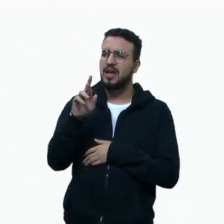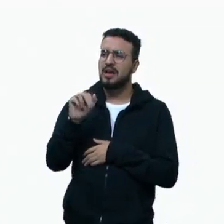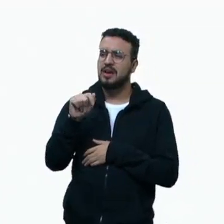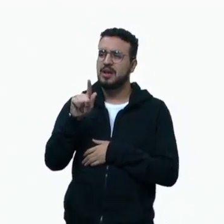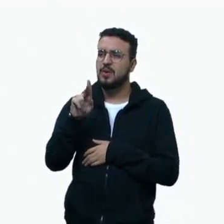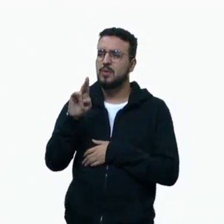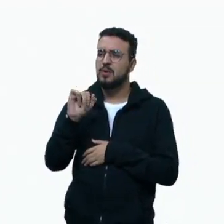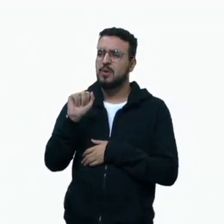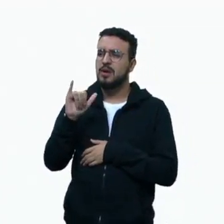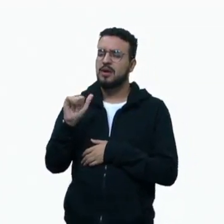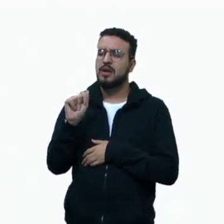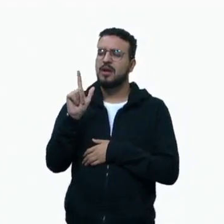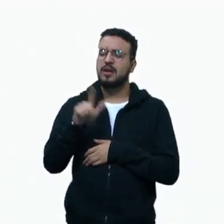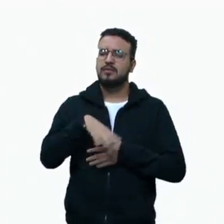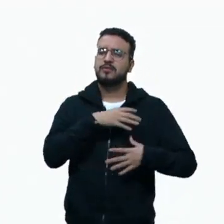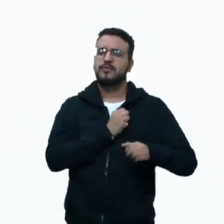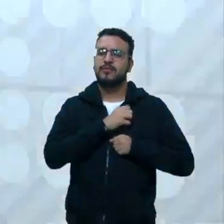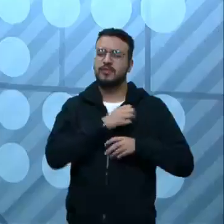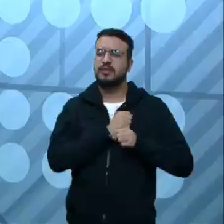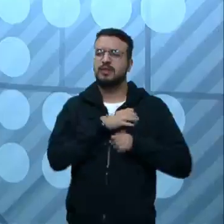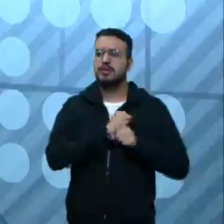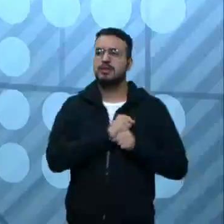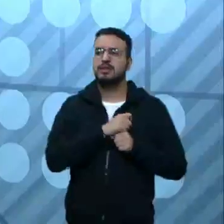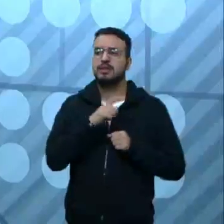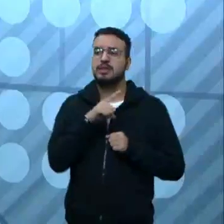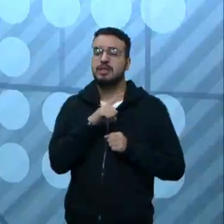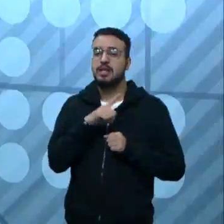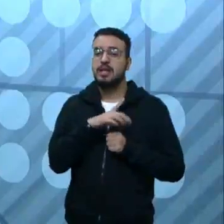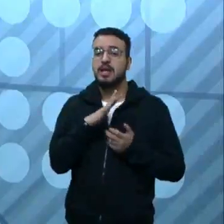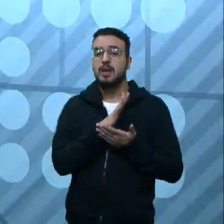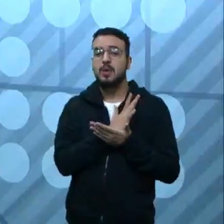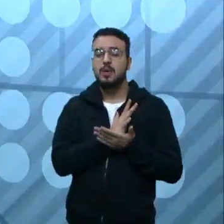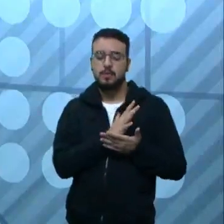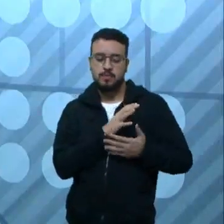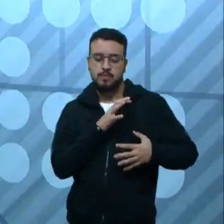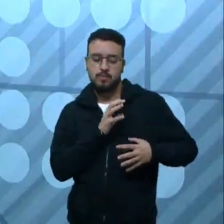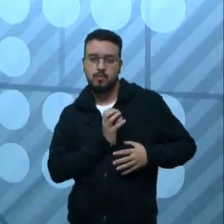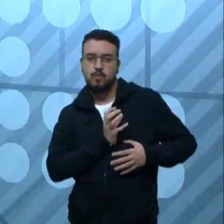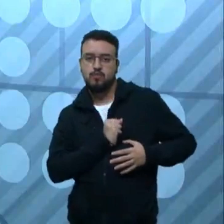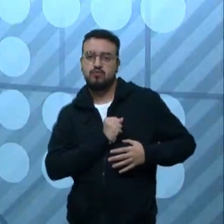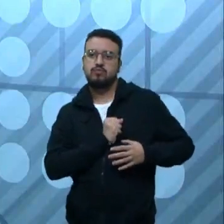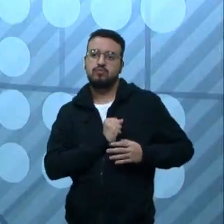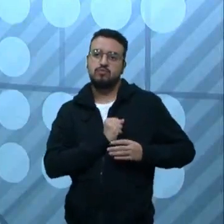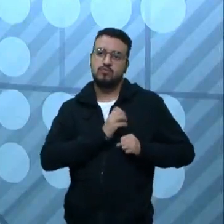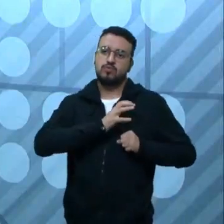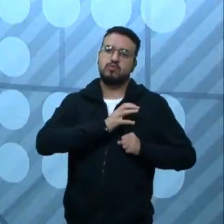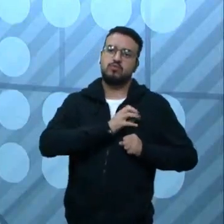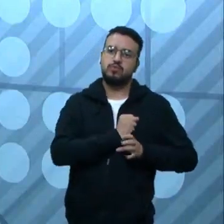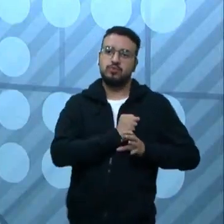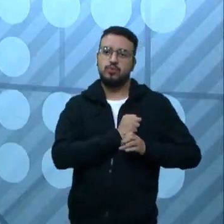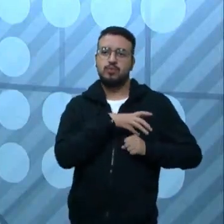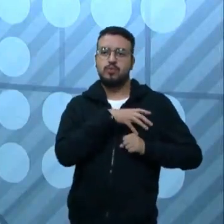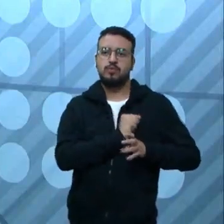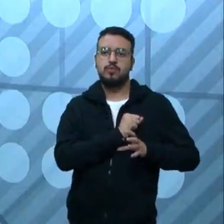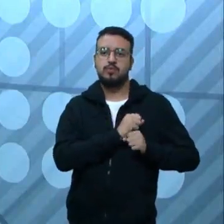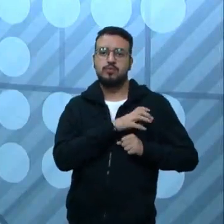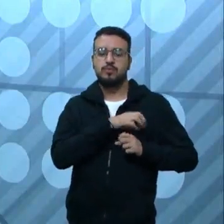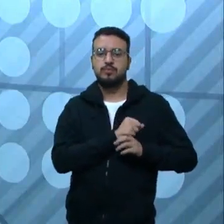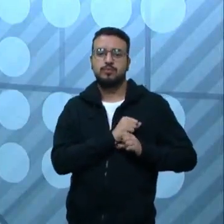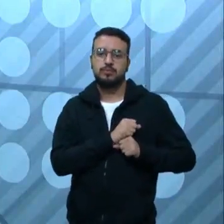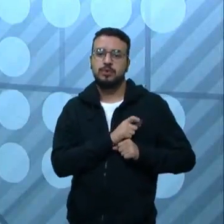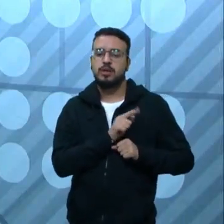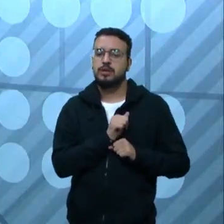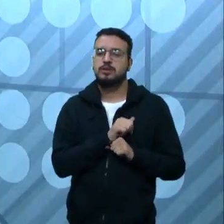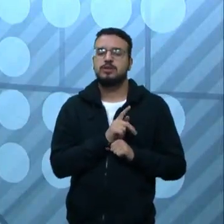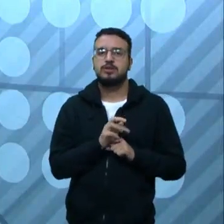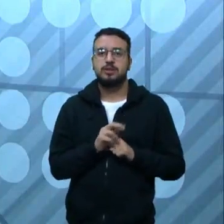sobre a função dos ventrículos. Nós temos algumas câmeras no nosso coração e eles controlam a entrada e saída de sangue, tá? Isso em linhas gerais,